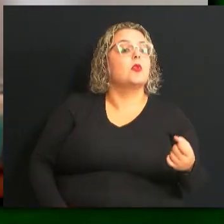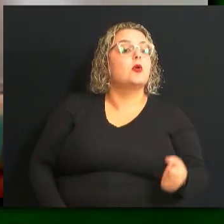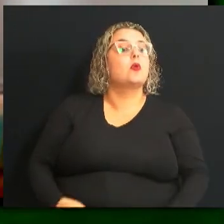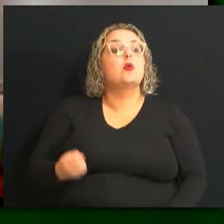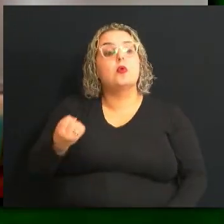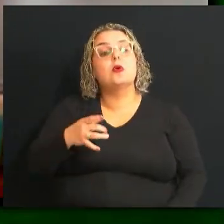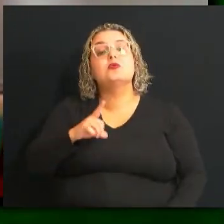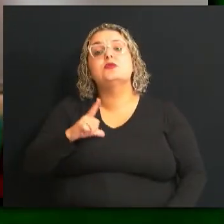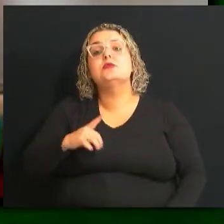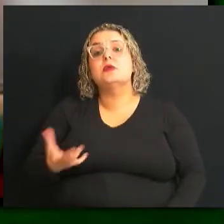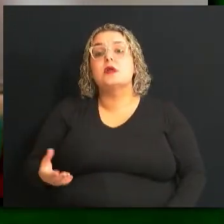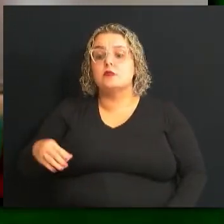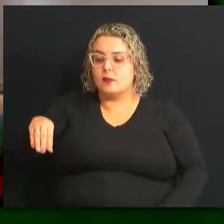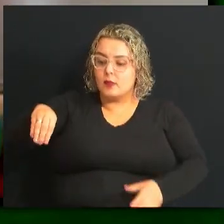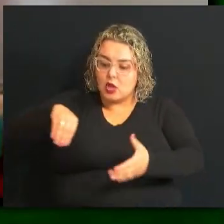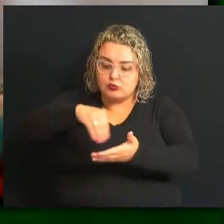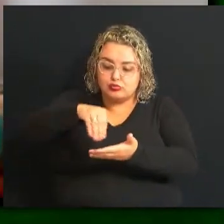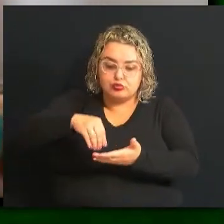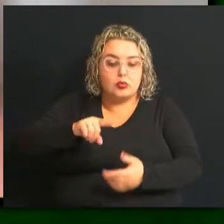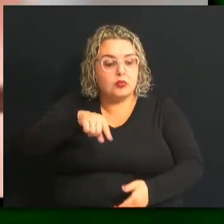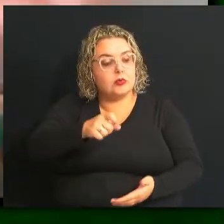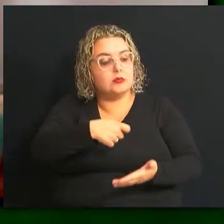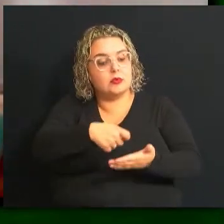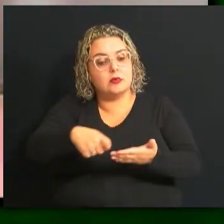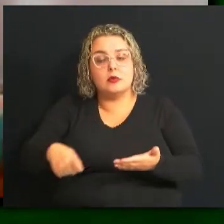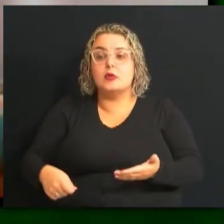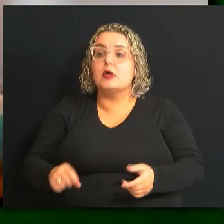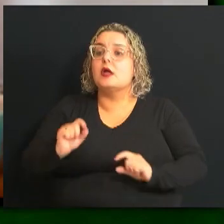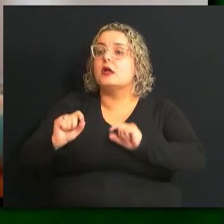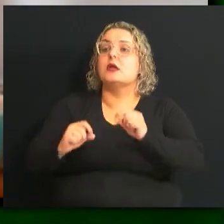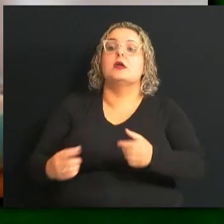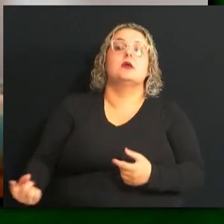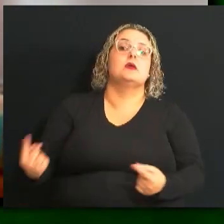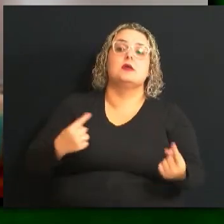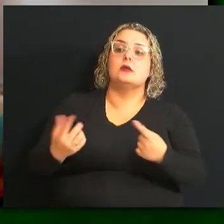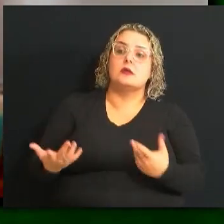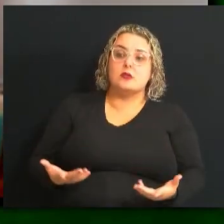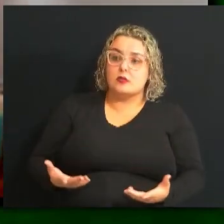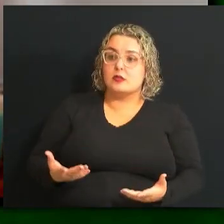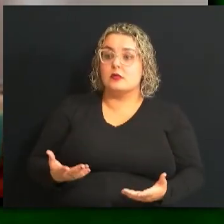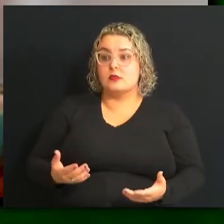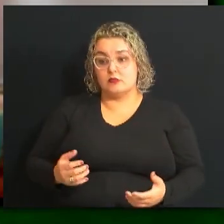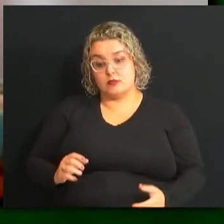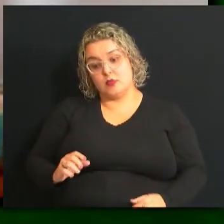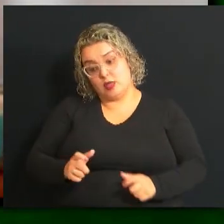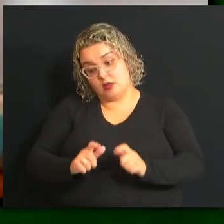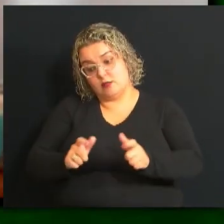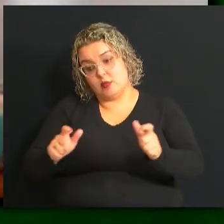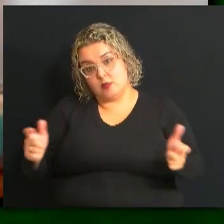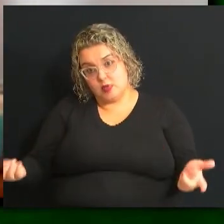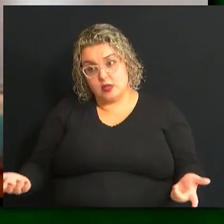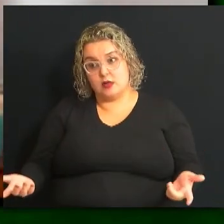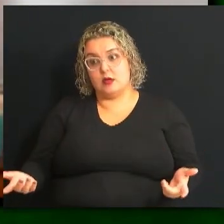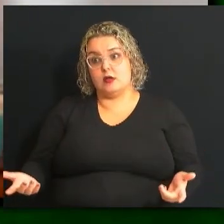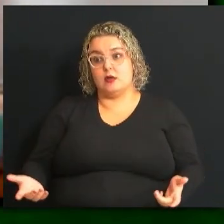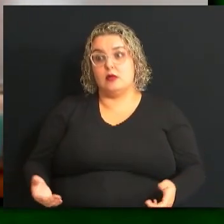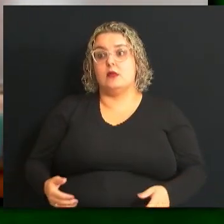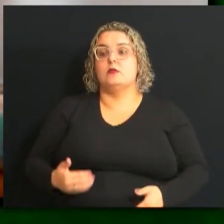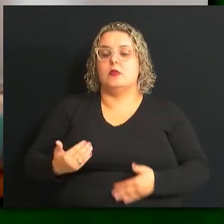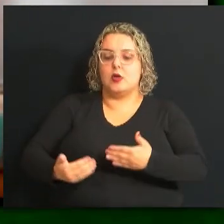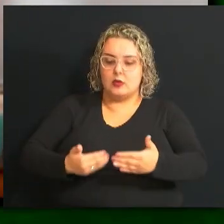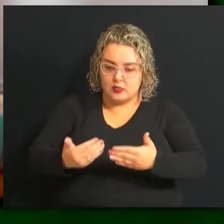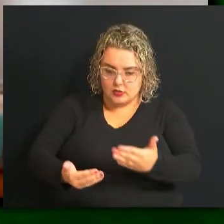vai ficar lá anotando quantos faltam, quem que trouxe, né? E aí, conforme a coleção vai crescendo, ele vai, a partir de uma